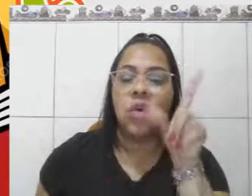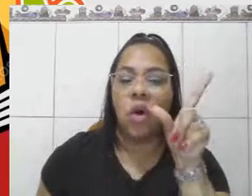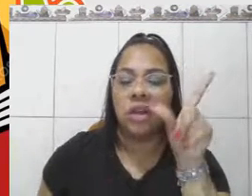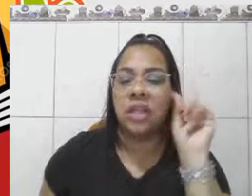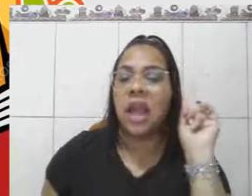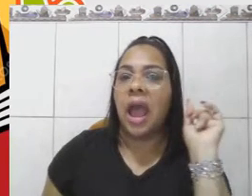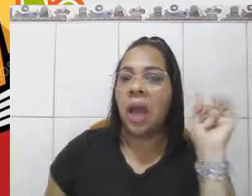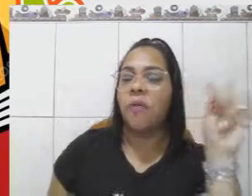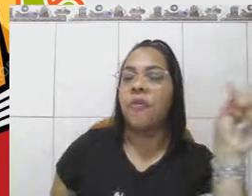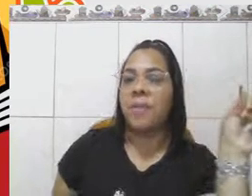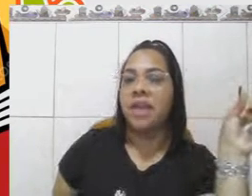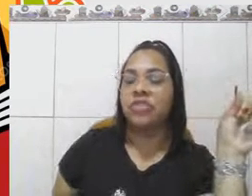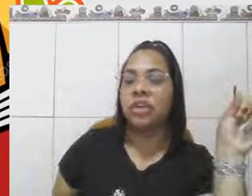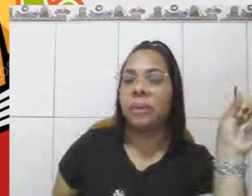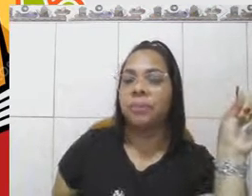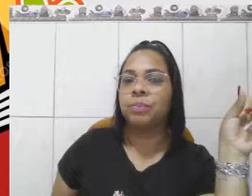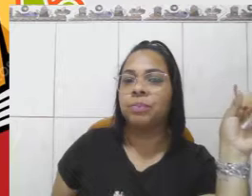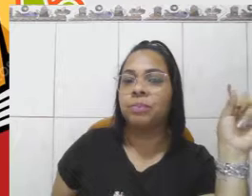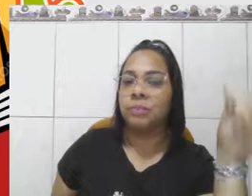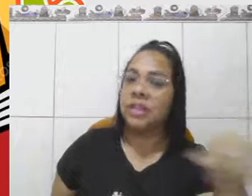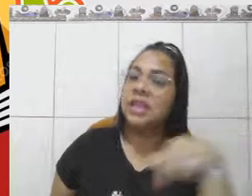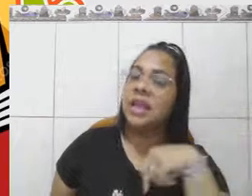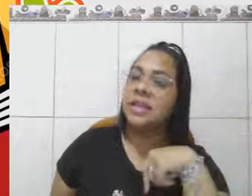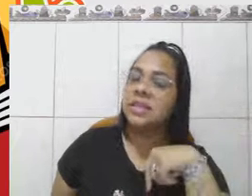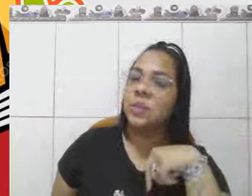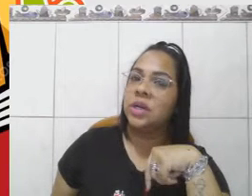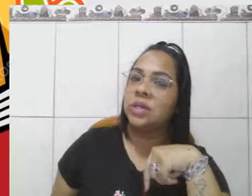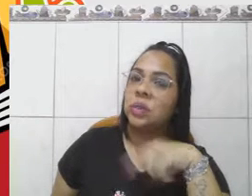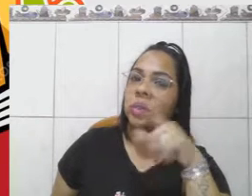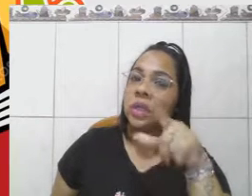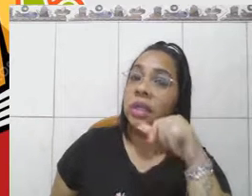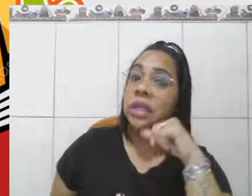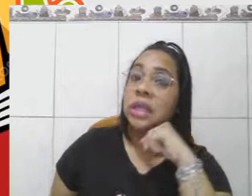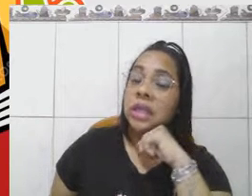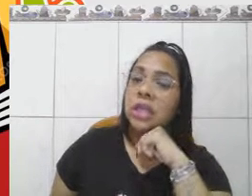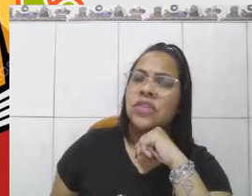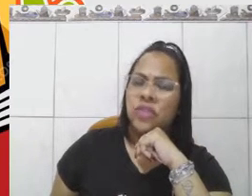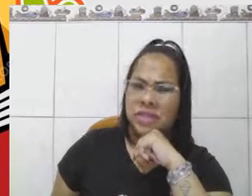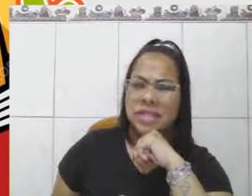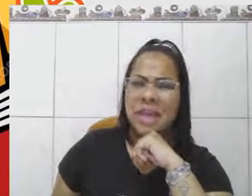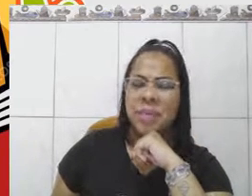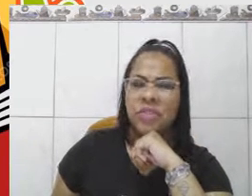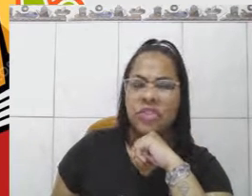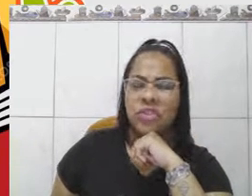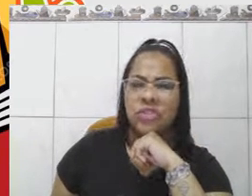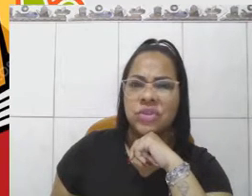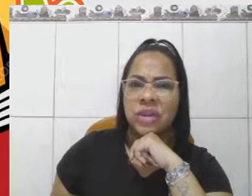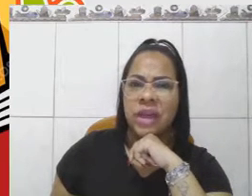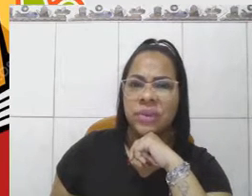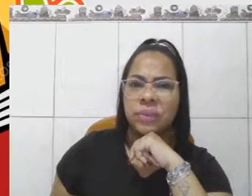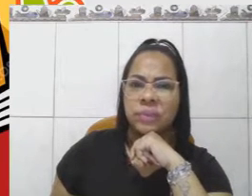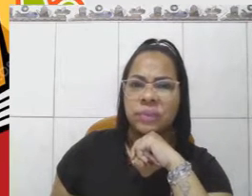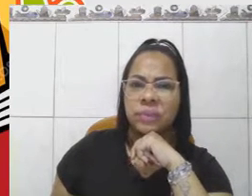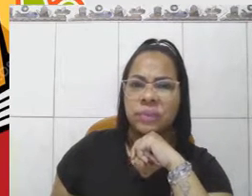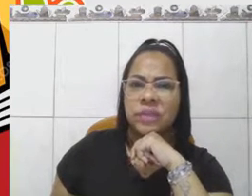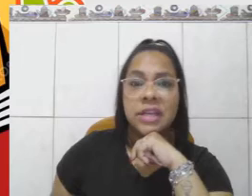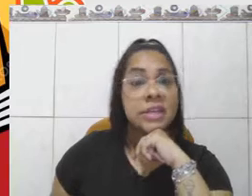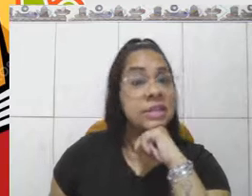Dicionário e ordem alfabética. E aí, terceiro ano, vocês sabem mexer no